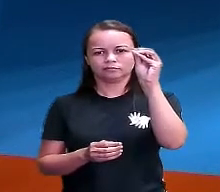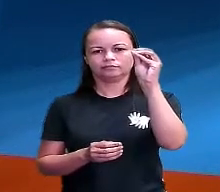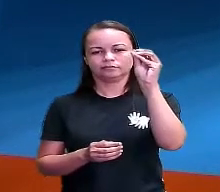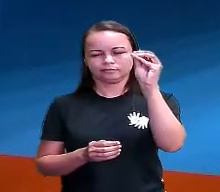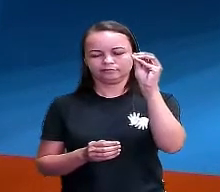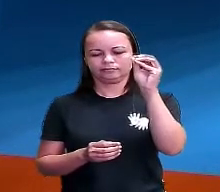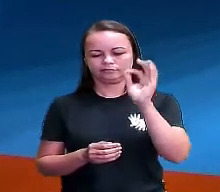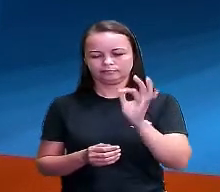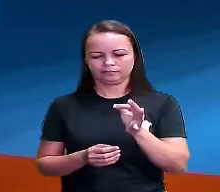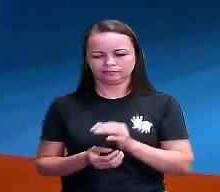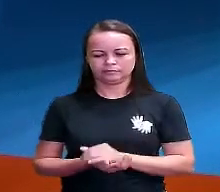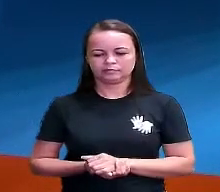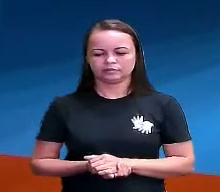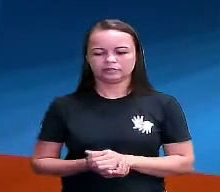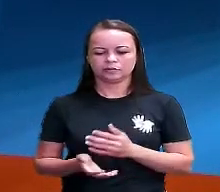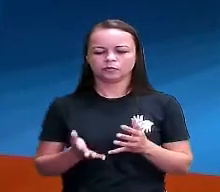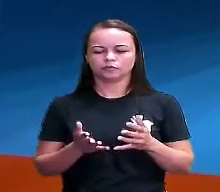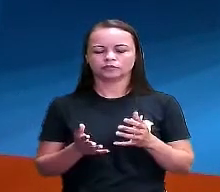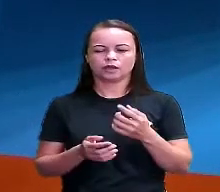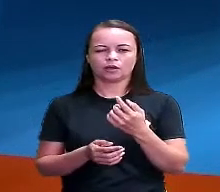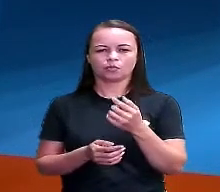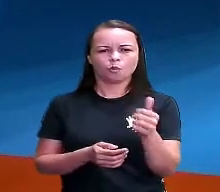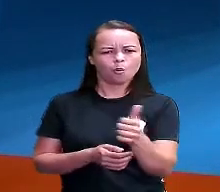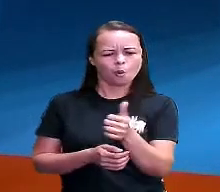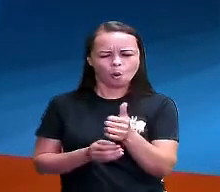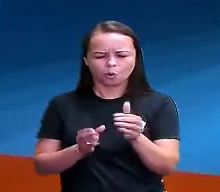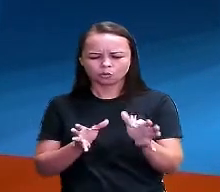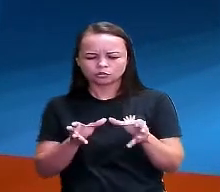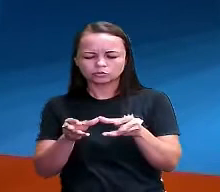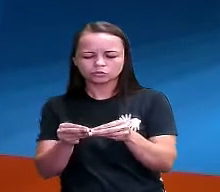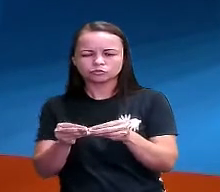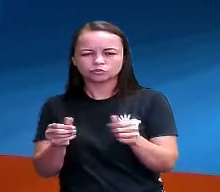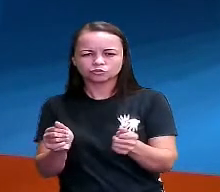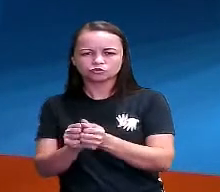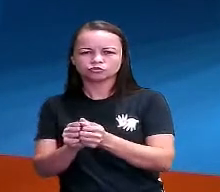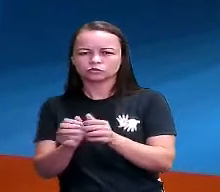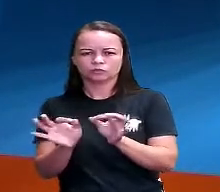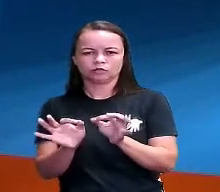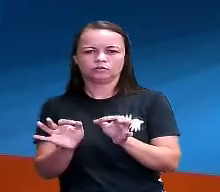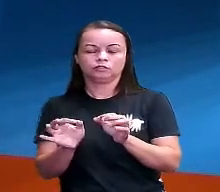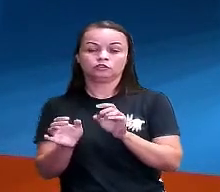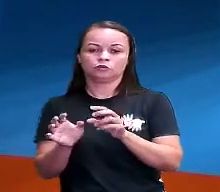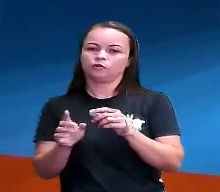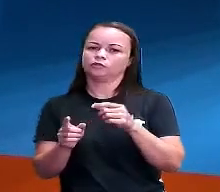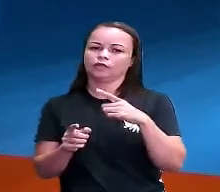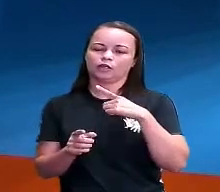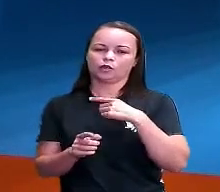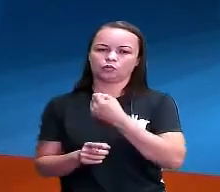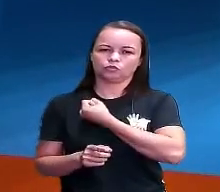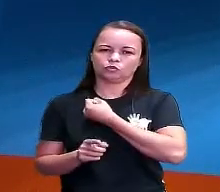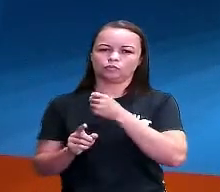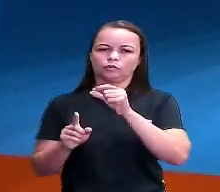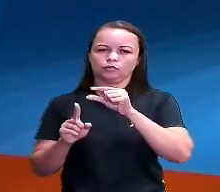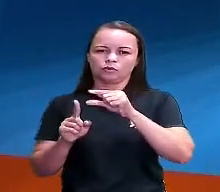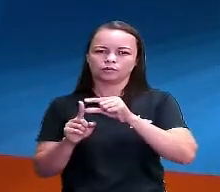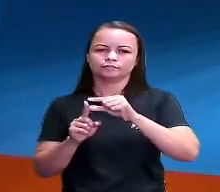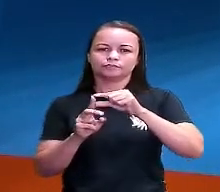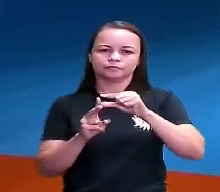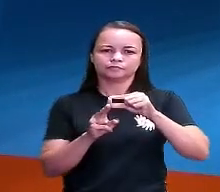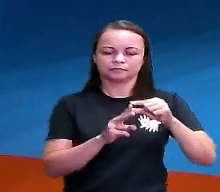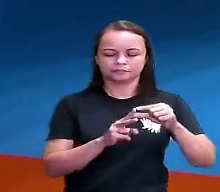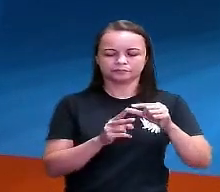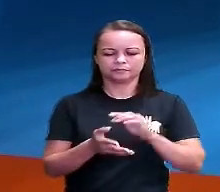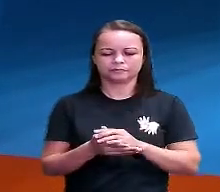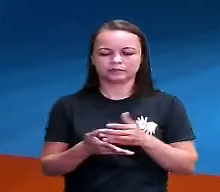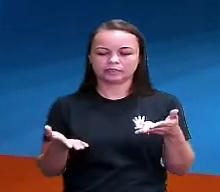tá certo? Porque eu não vou poder botar o 11 todinho aqui, porque eu tenho um número em cada casa, tá certo? E aí, agora eu